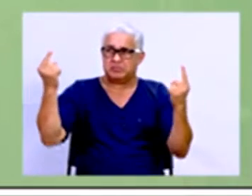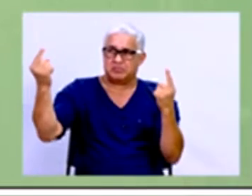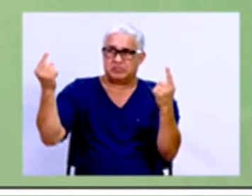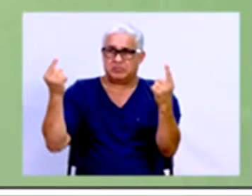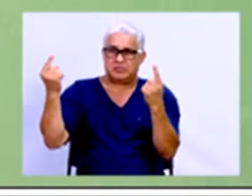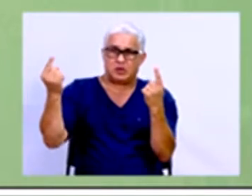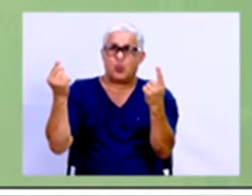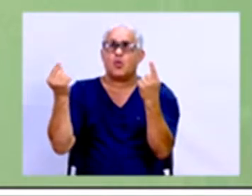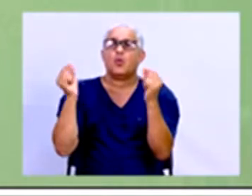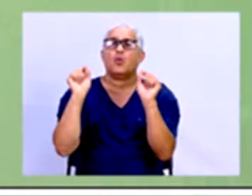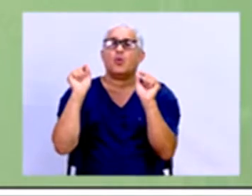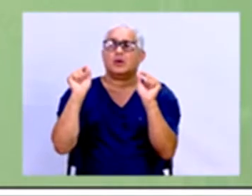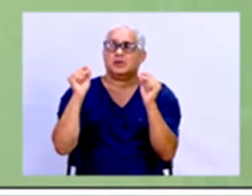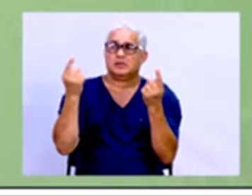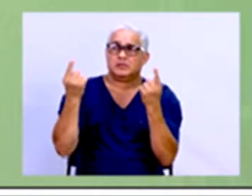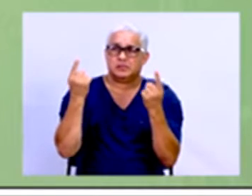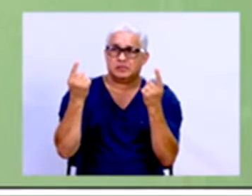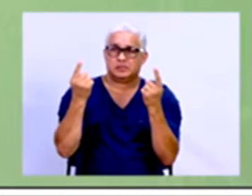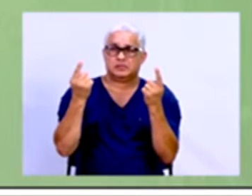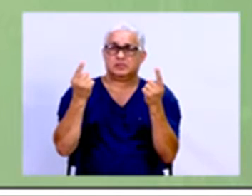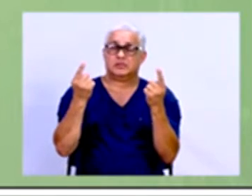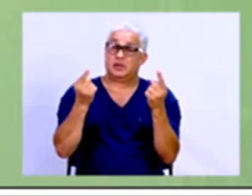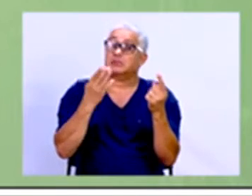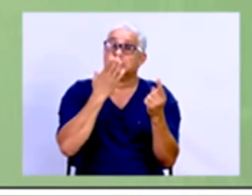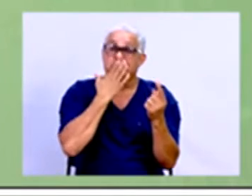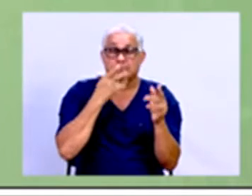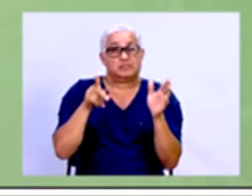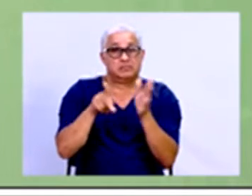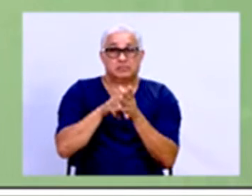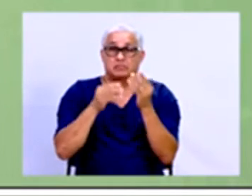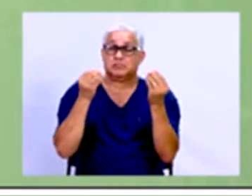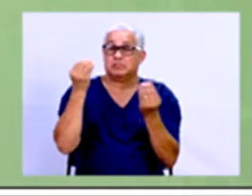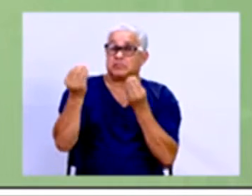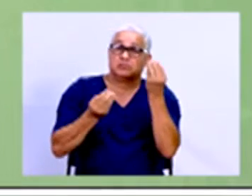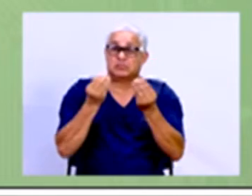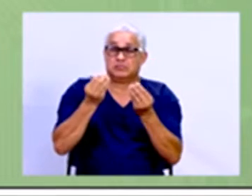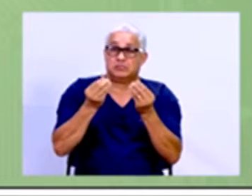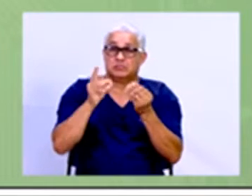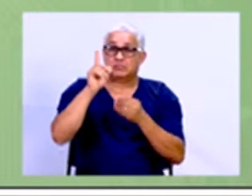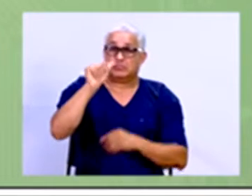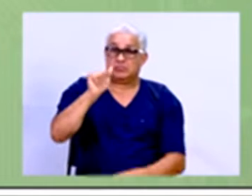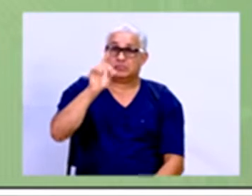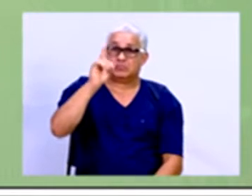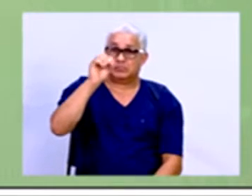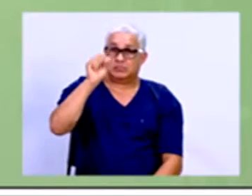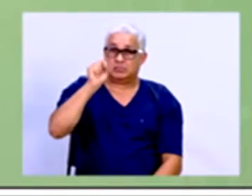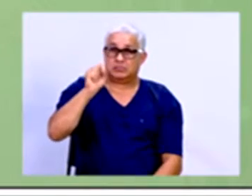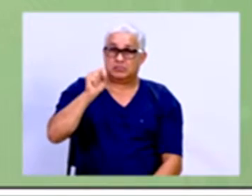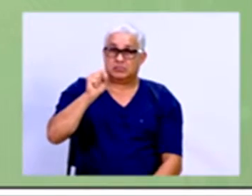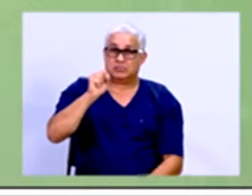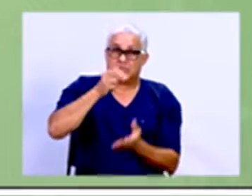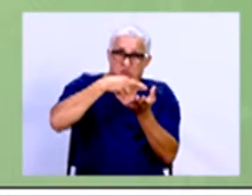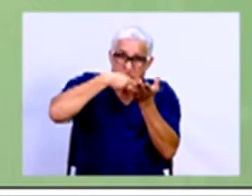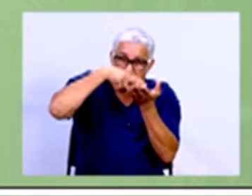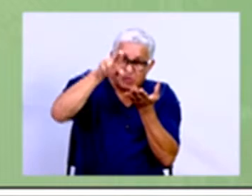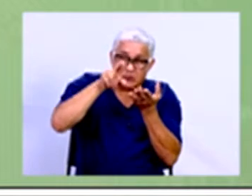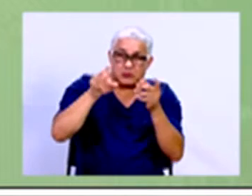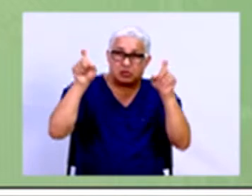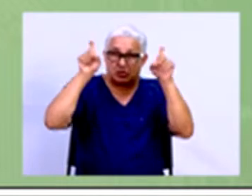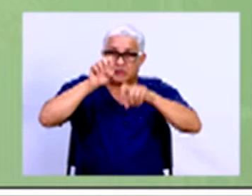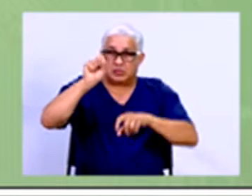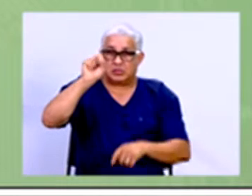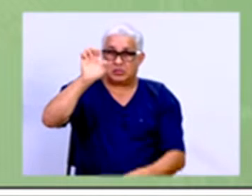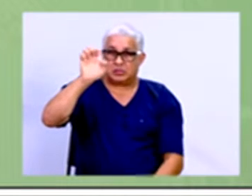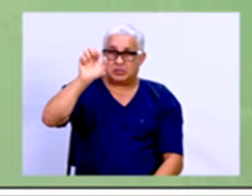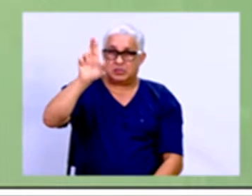certo? Está na forma de como esses dados vão ser enviados para o servidor. Tá? Qual a diferença? No